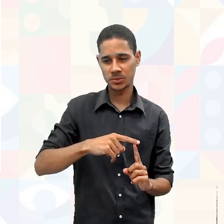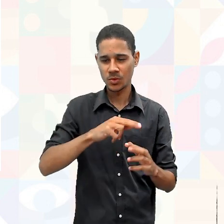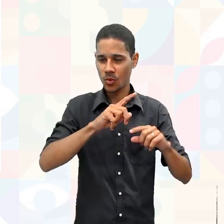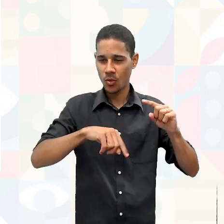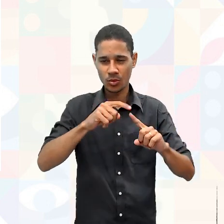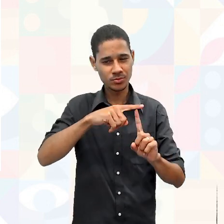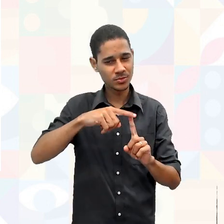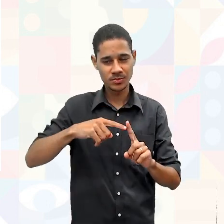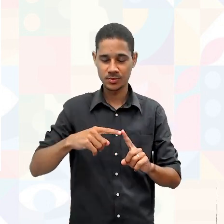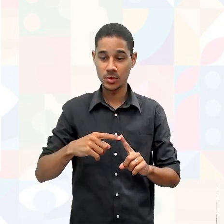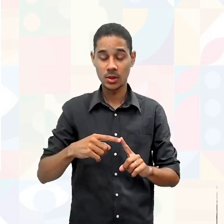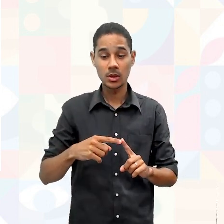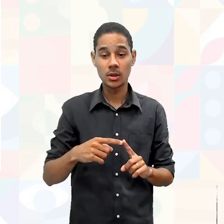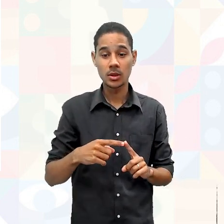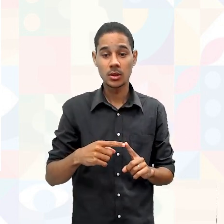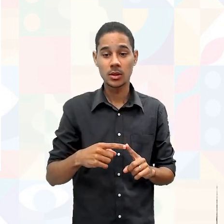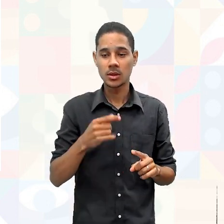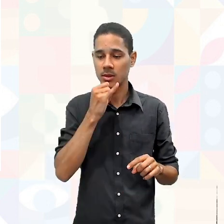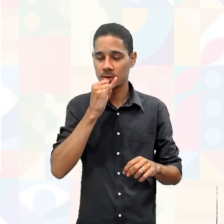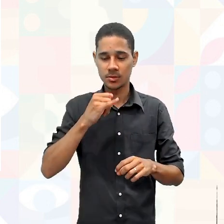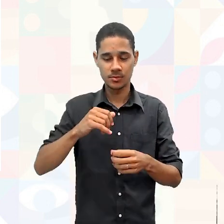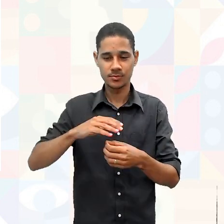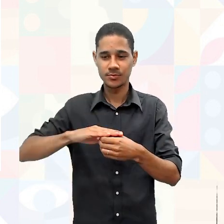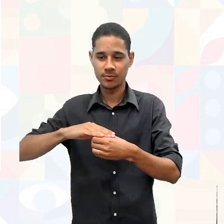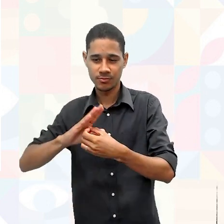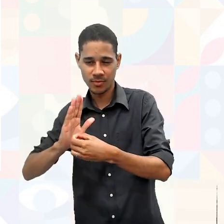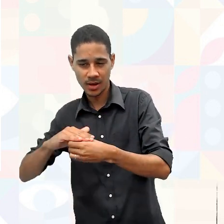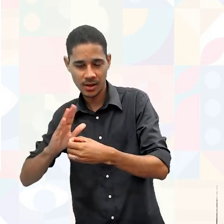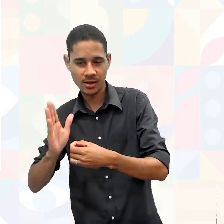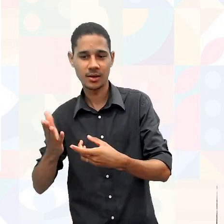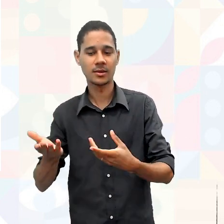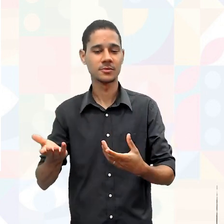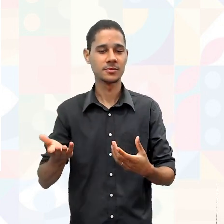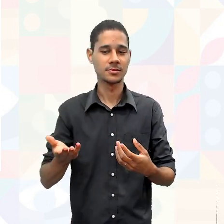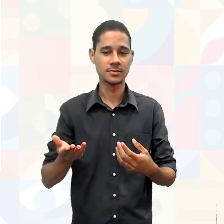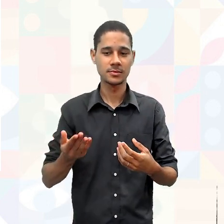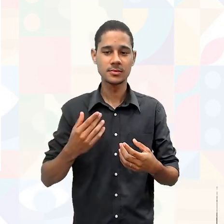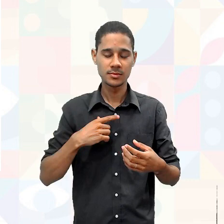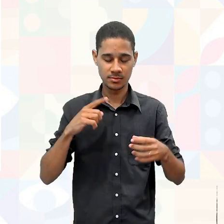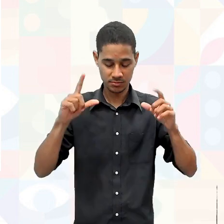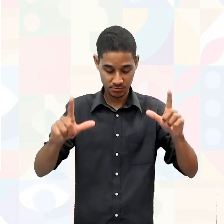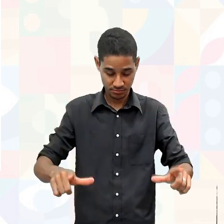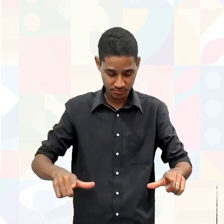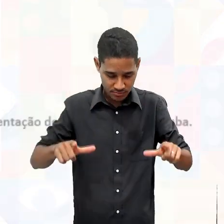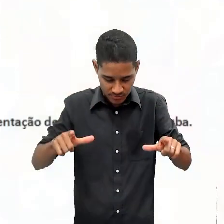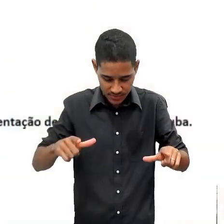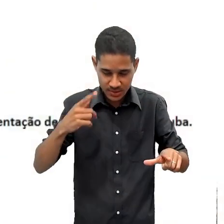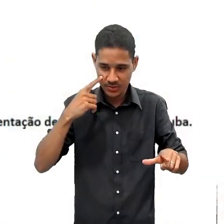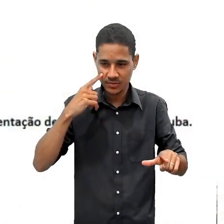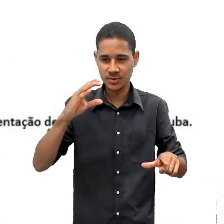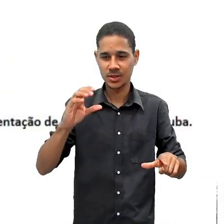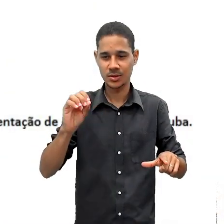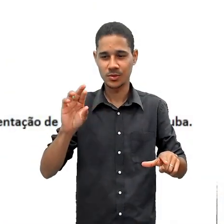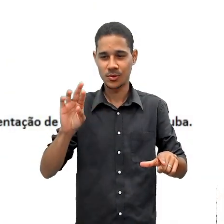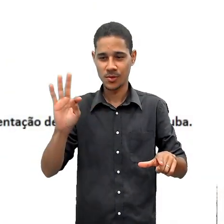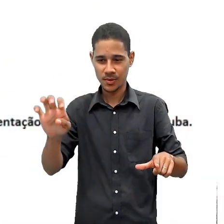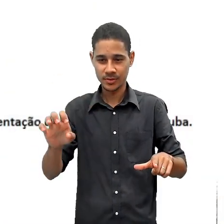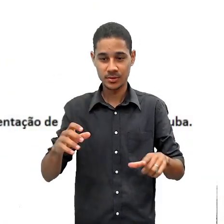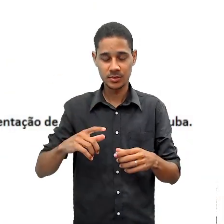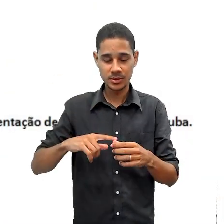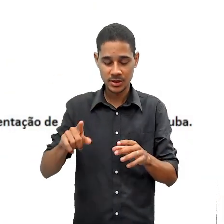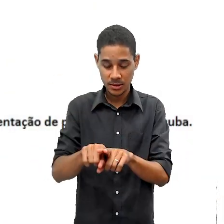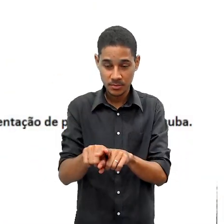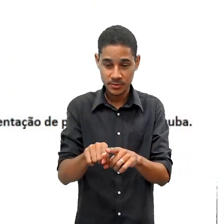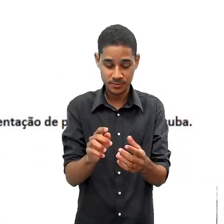quanto de cozinhas, que é a questão do vaso sanitário, né? Que a gente vê em planta, vista e corte, né? Lavatórios, né?